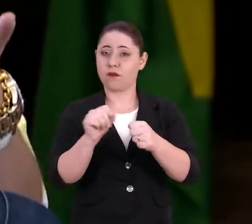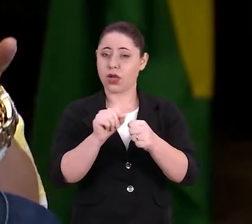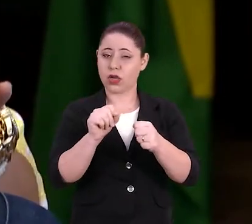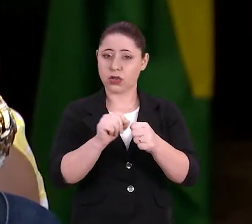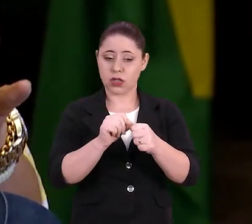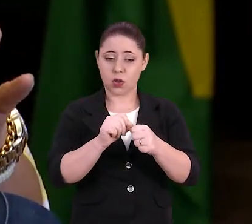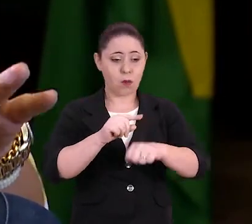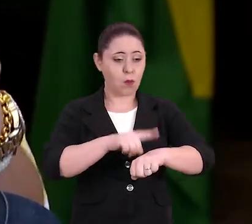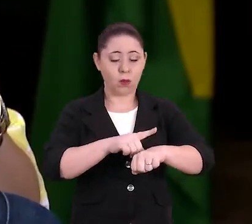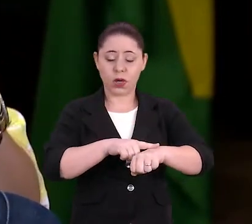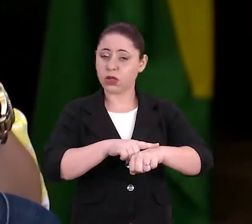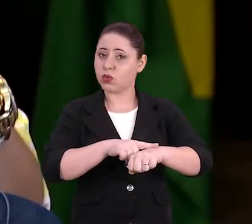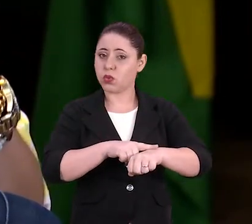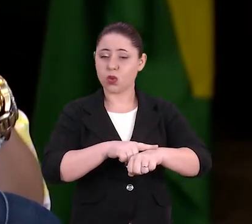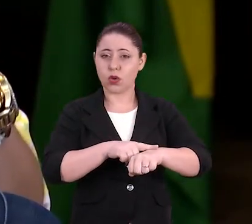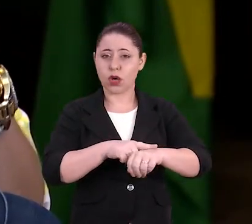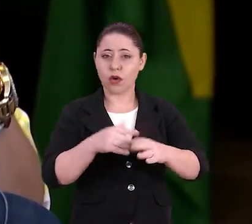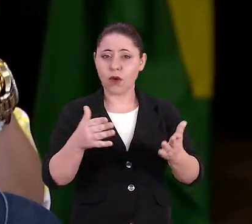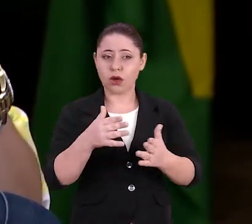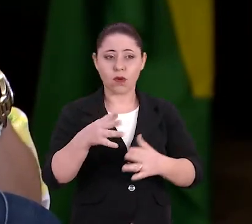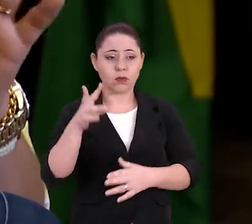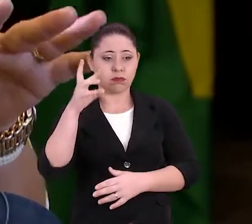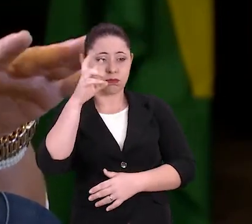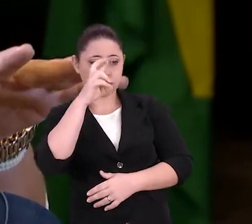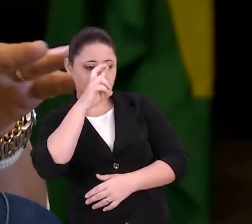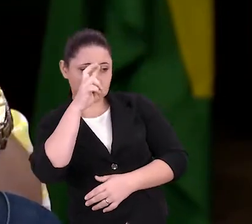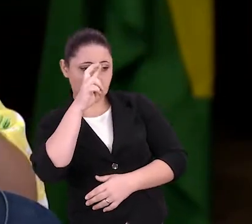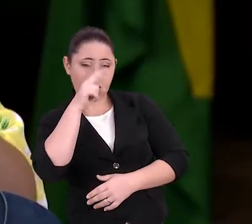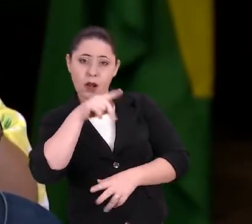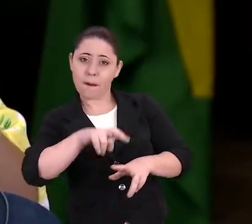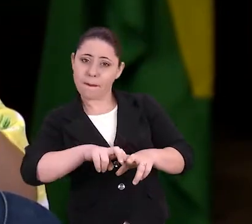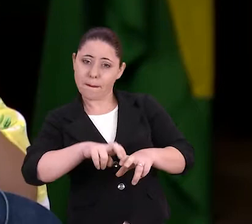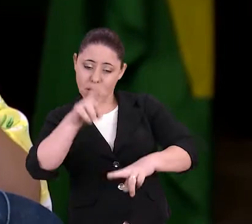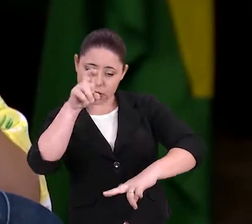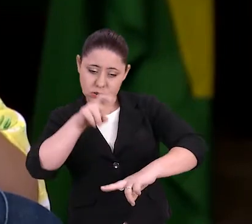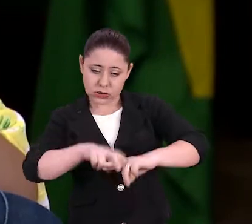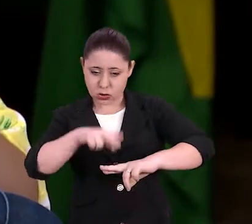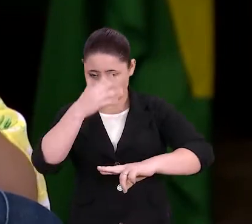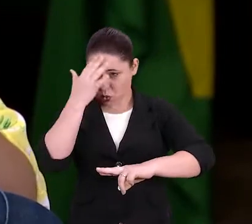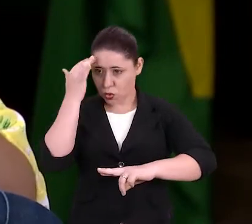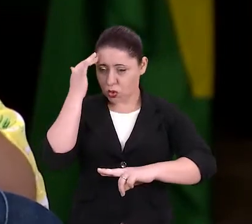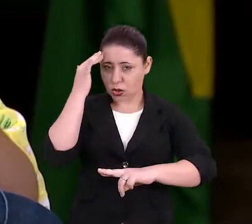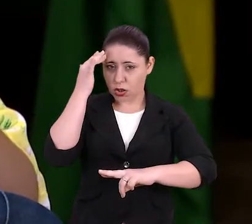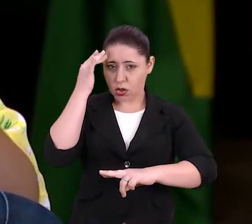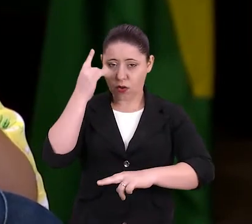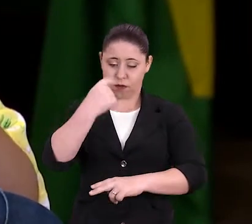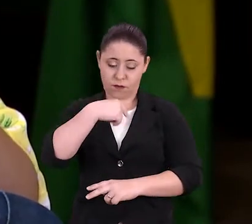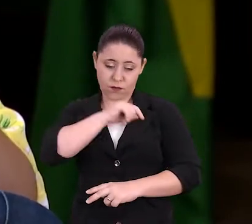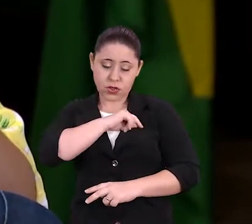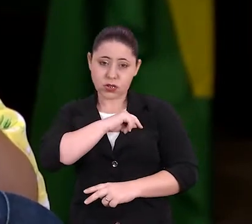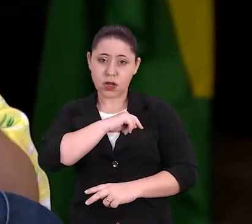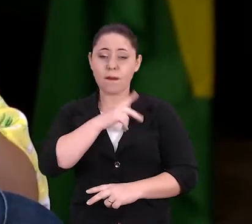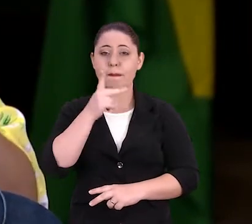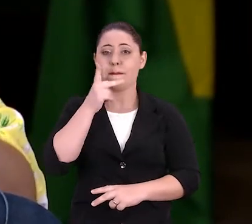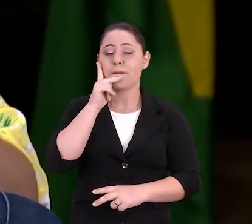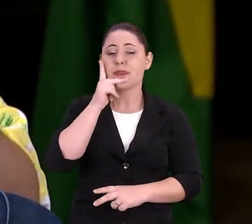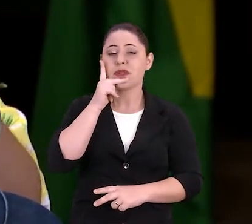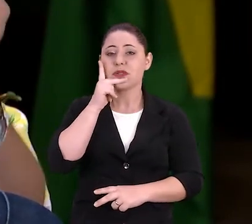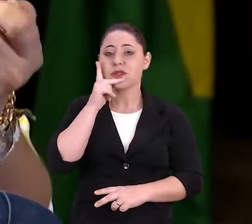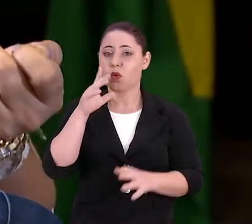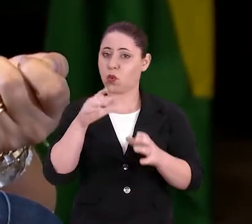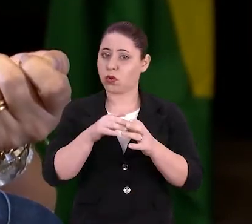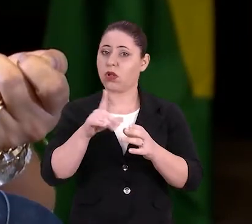faz ali mesmo na sessão, sob a vista dos mesários e dos fiscais de partido político,